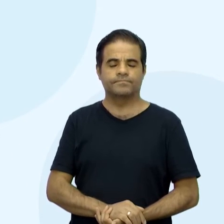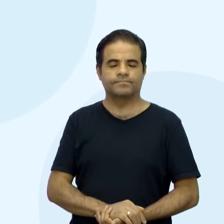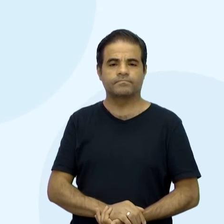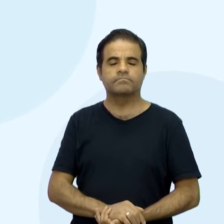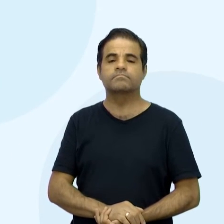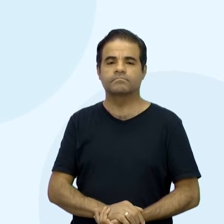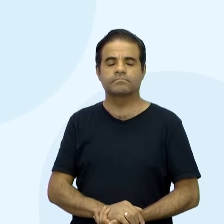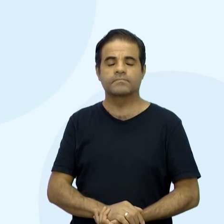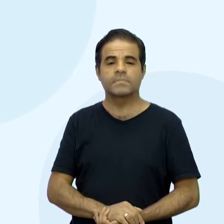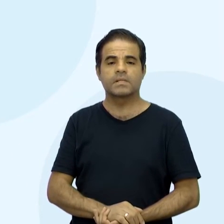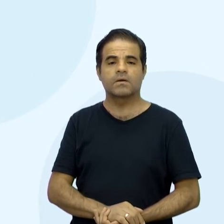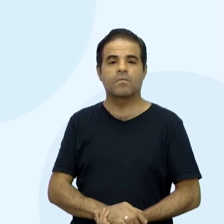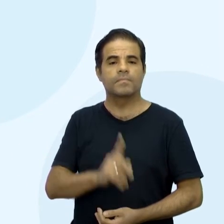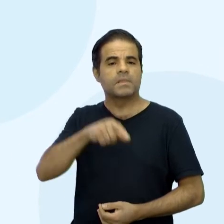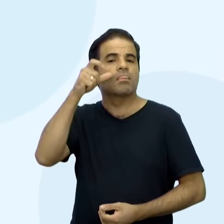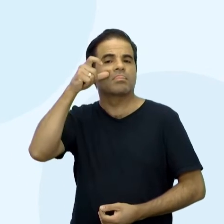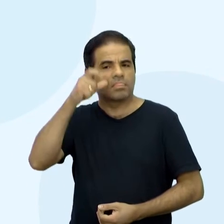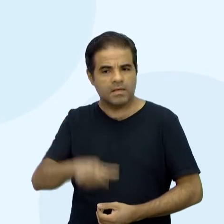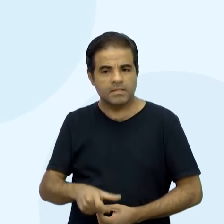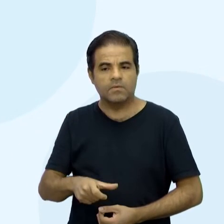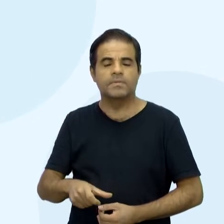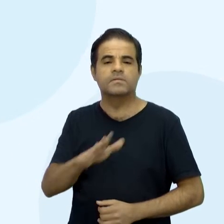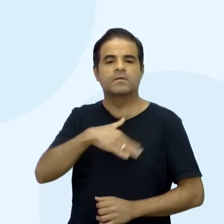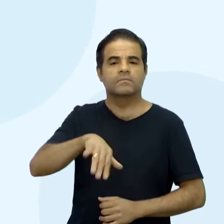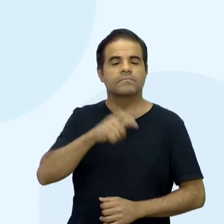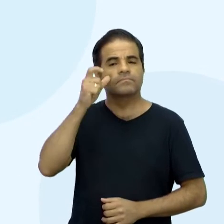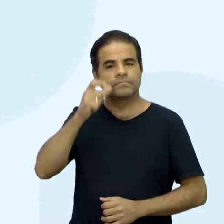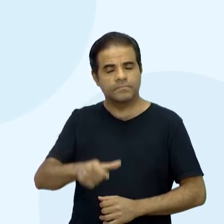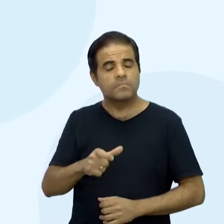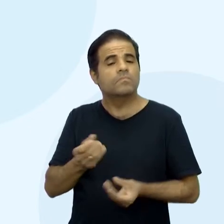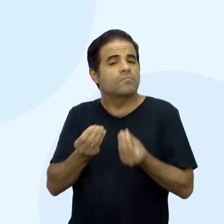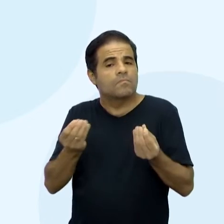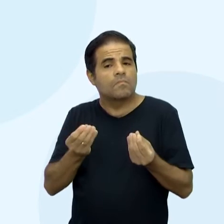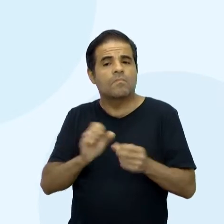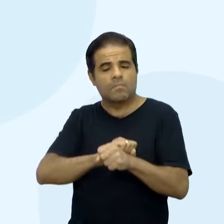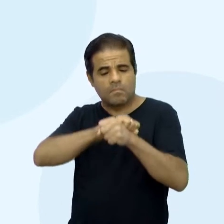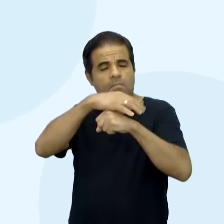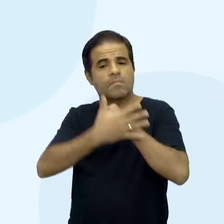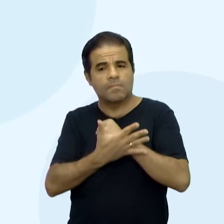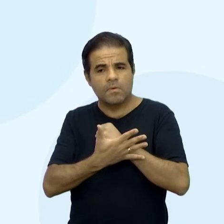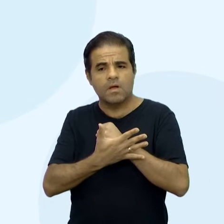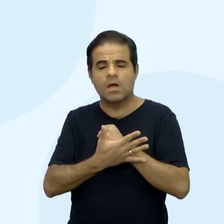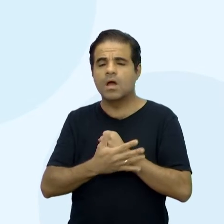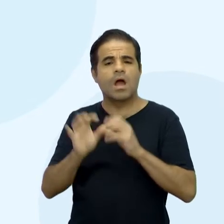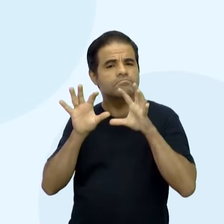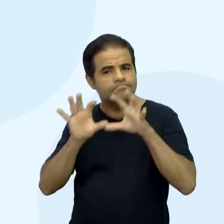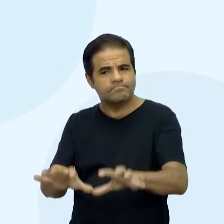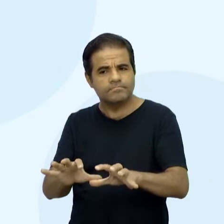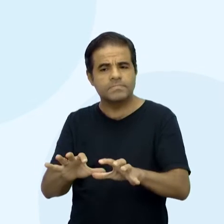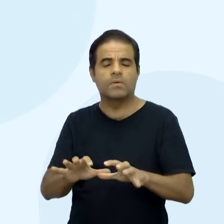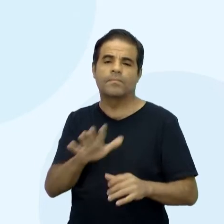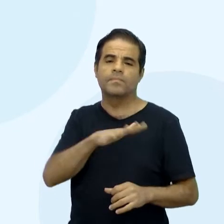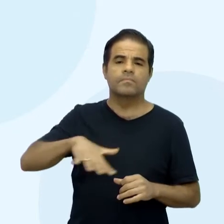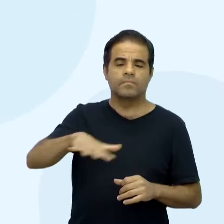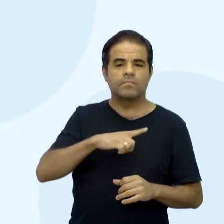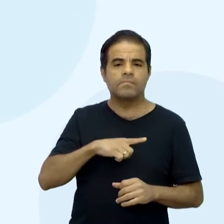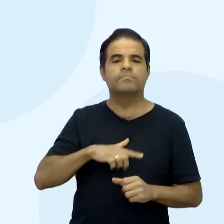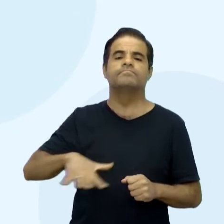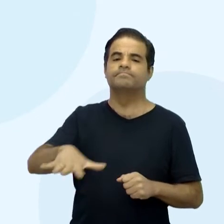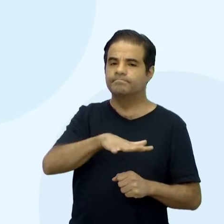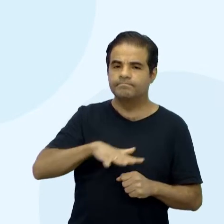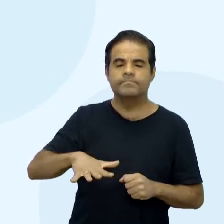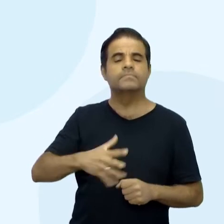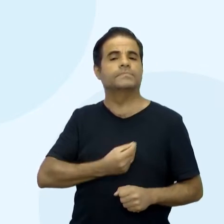1930, tá? Então é bem interessante, né? Bem, como é que a pandemia de Covid afetou, né, esse espaço